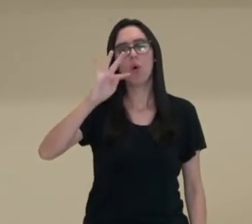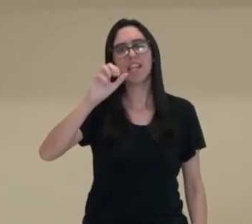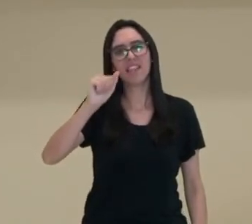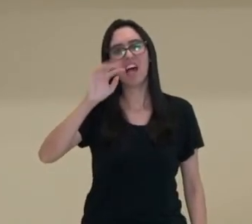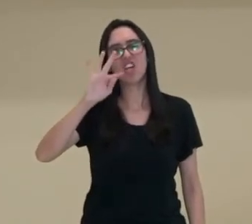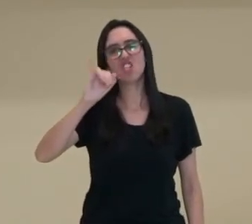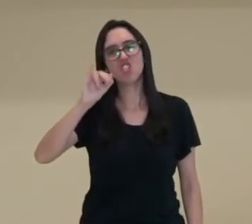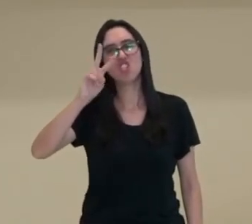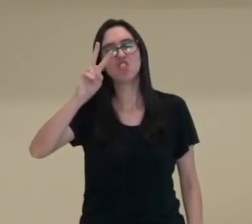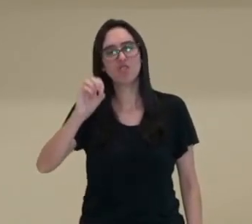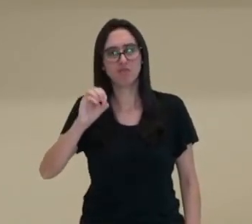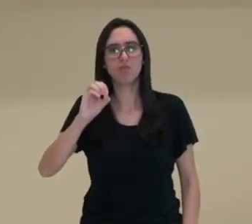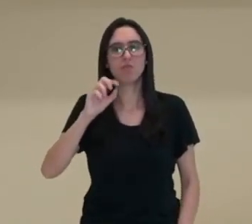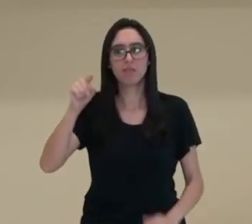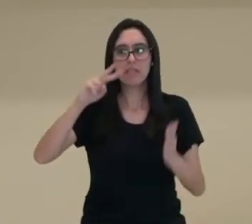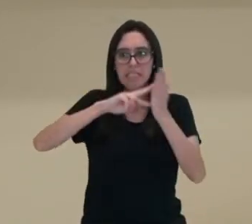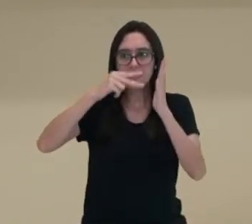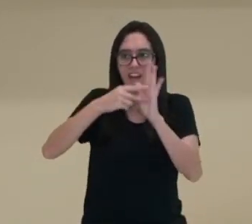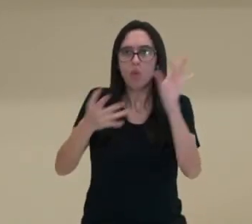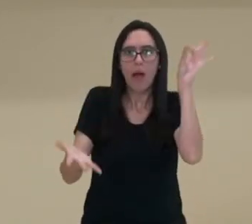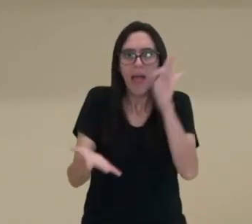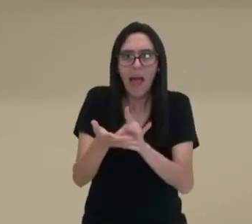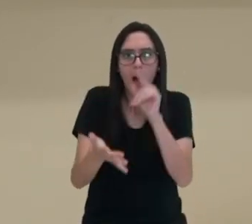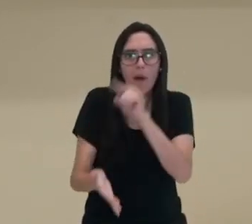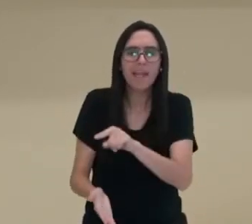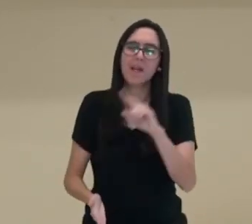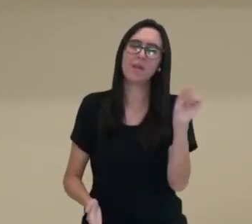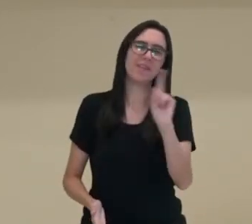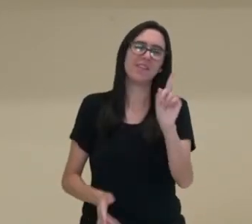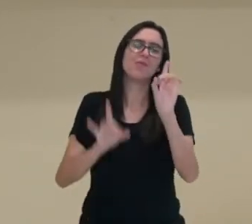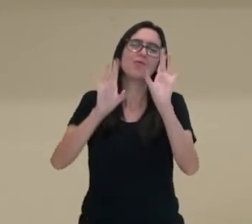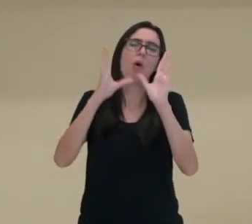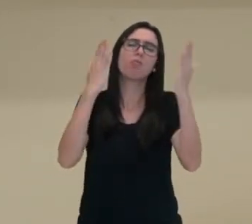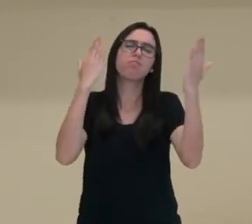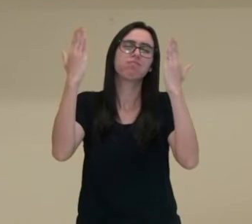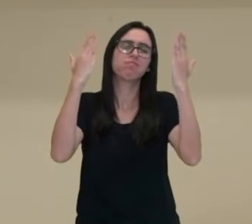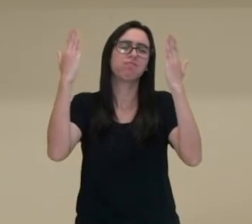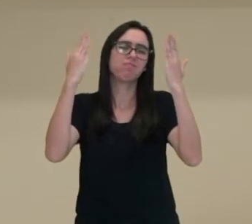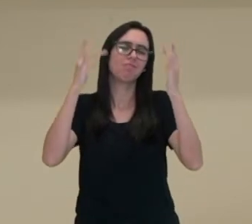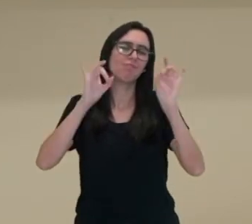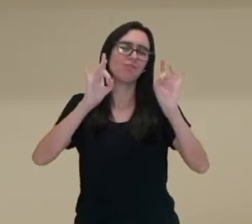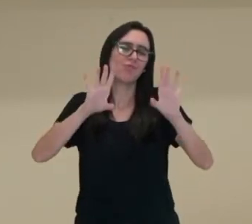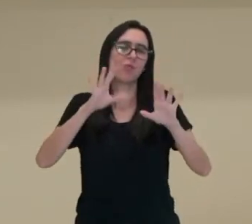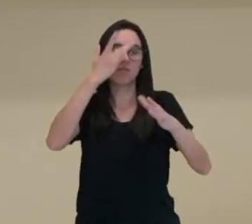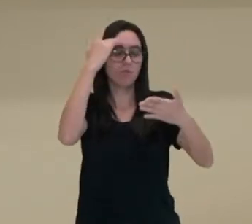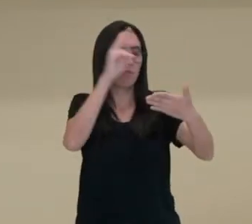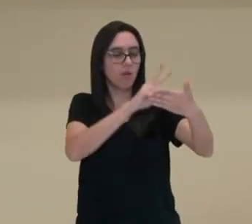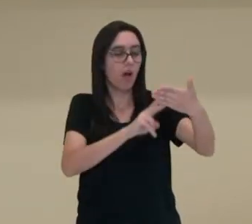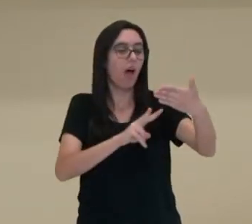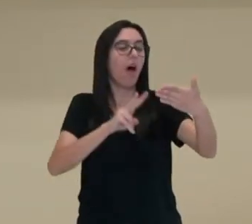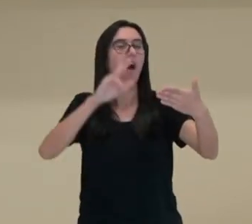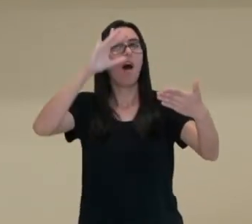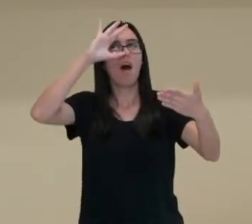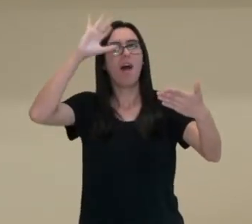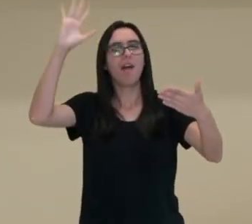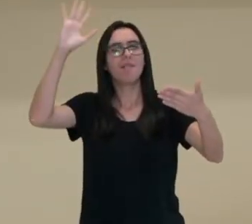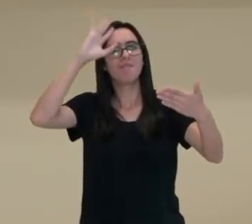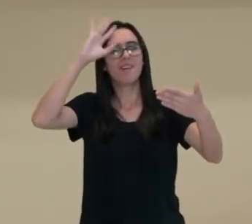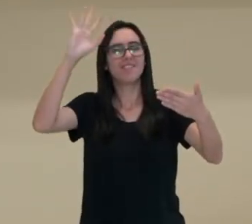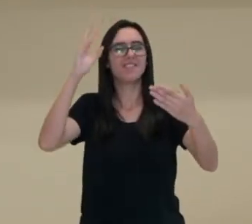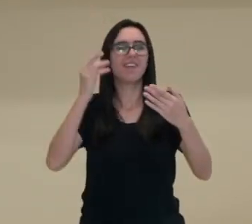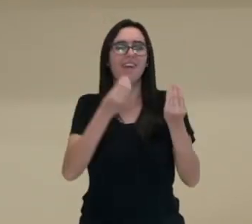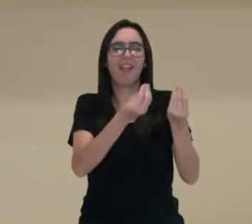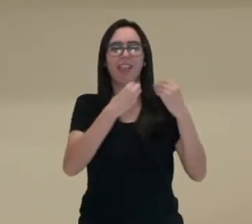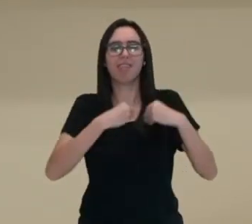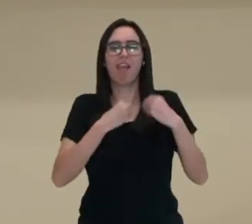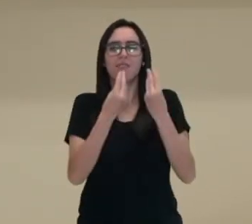sentido diferente do que seria o sentido real, né? Isso para produzir aí um efeito sinestésico no leitor, né?